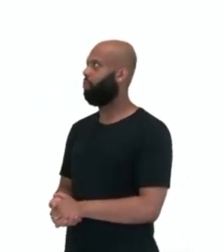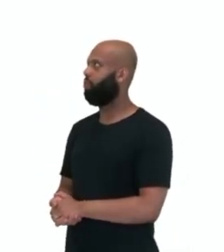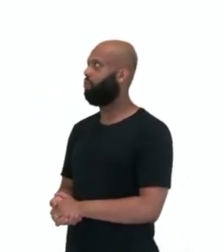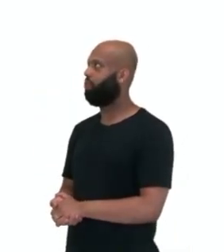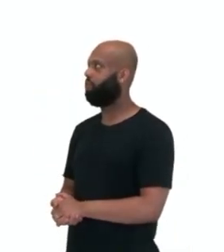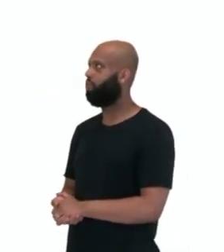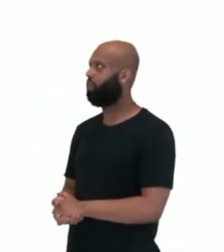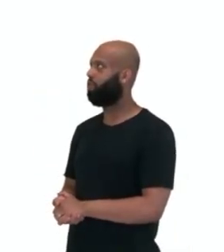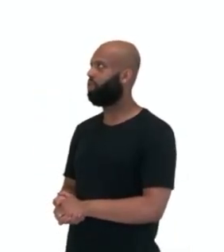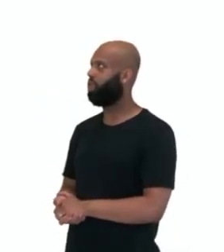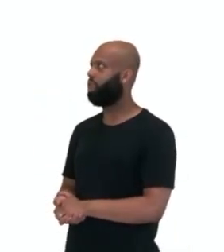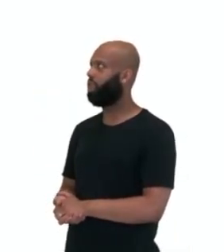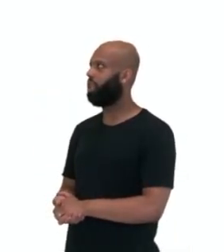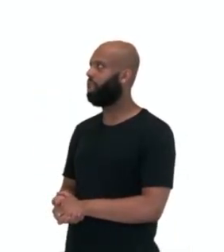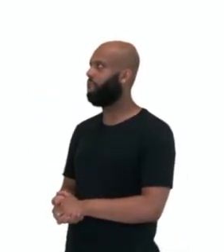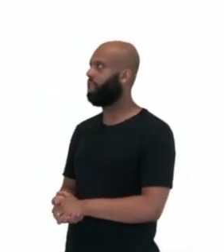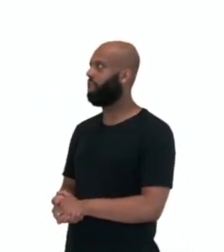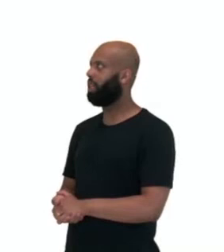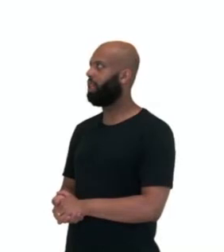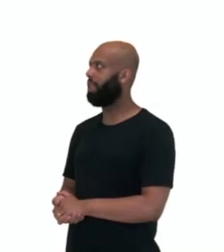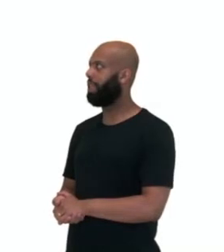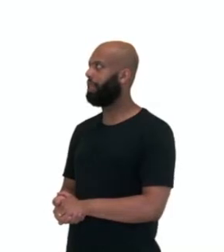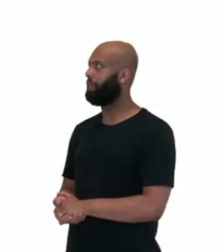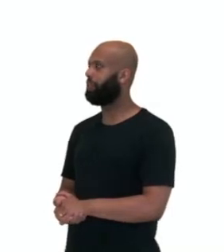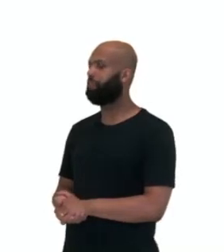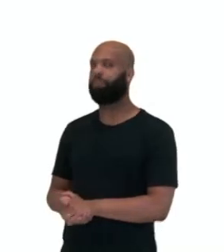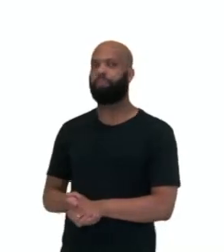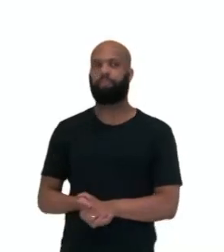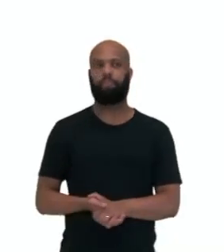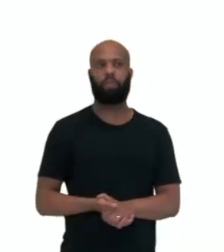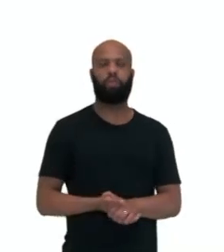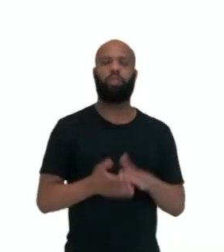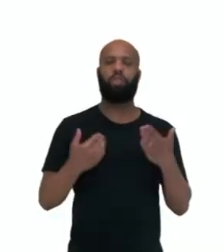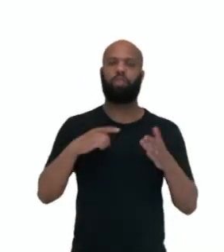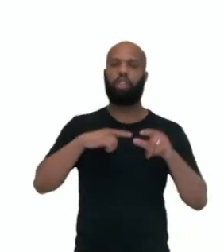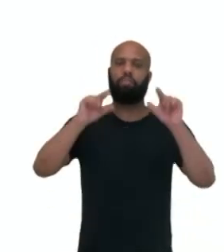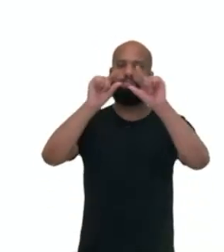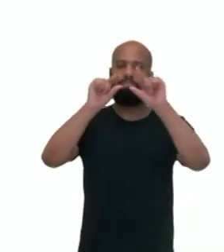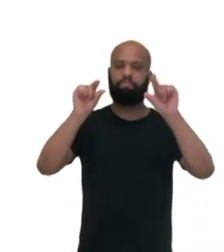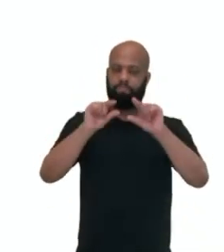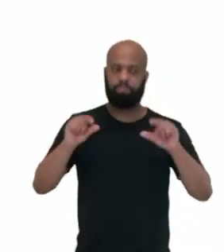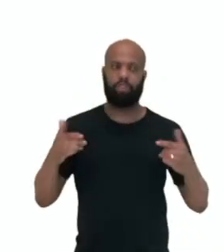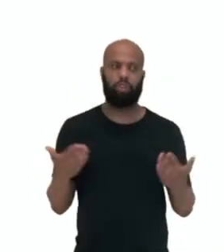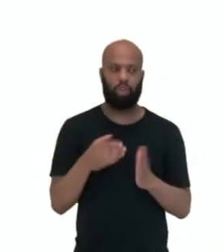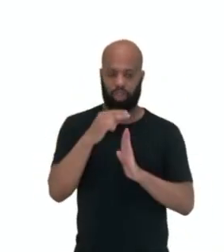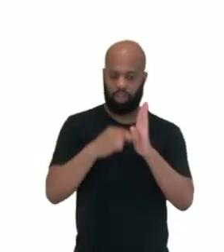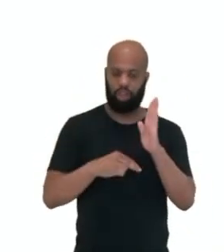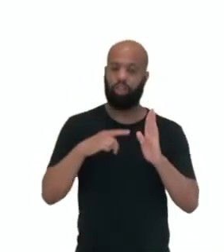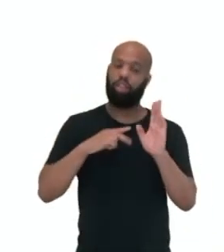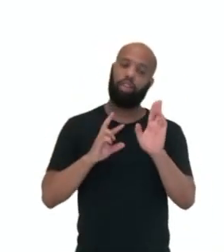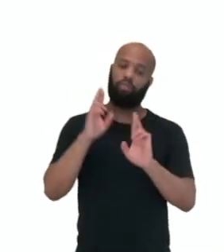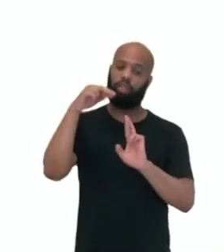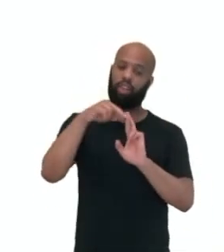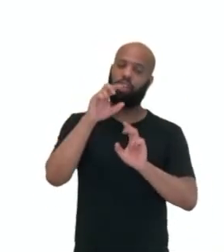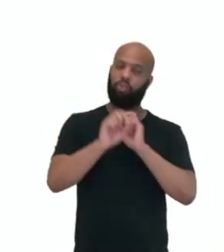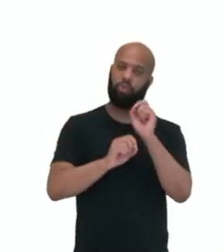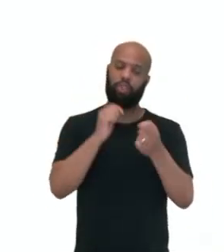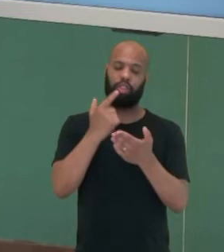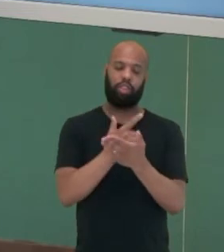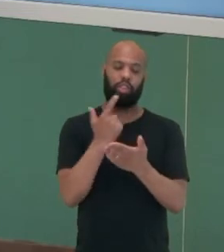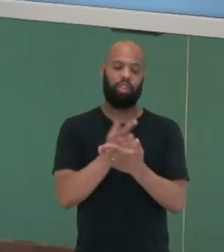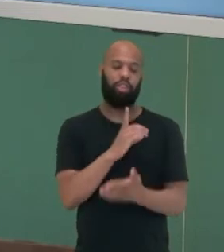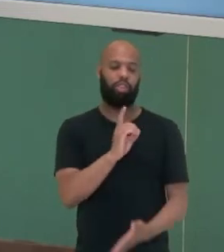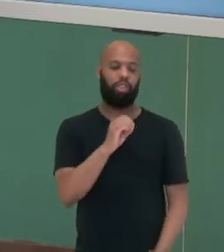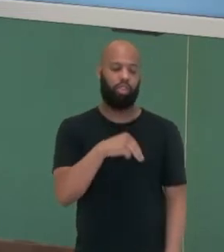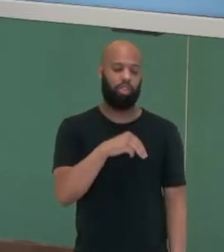moinhos de vento. Muito prazer, ao seu dispor. Nesses versos que nós lemos ali, ele faz referência a Don Quixote. Don Quixote